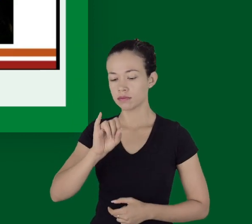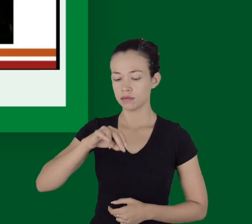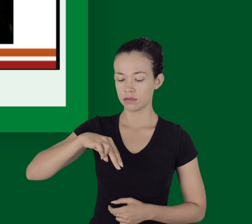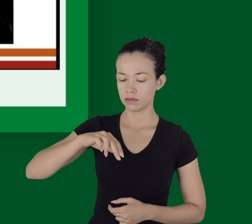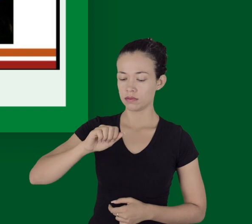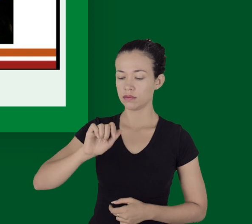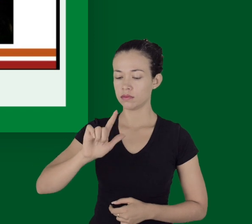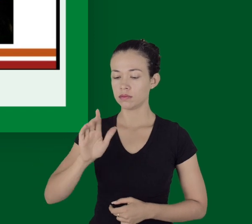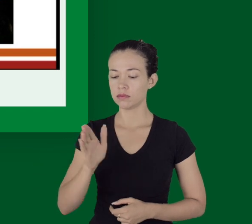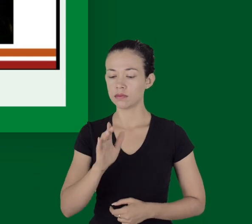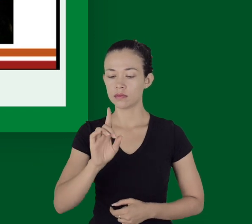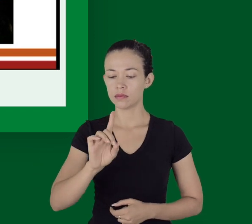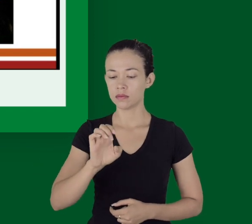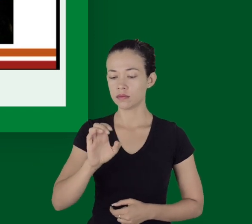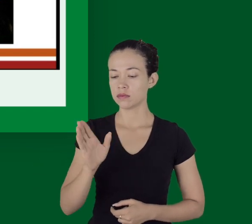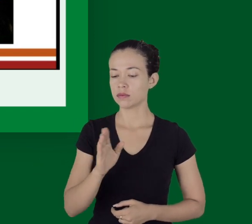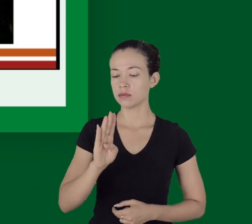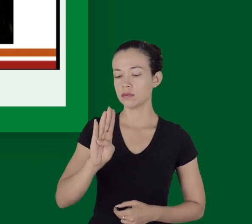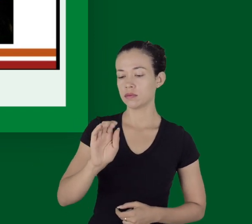esse é hematoma